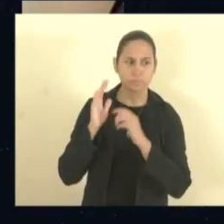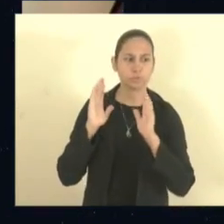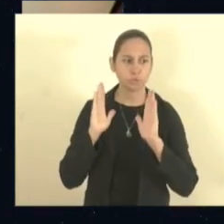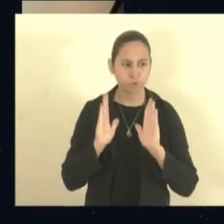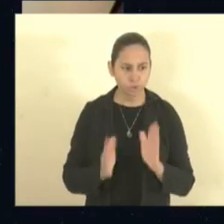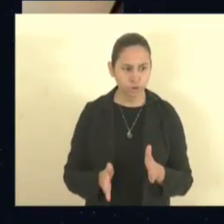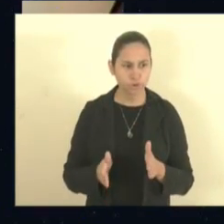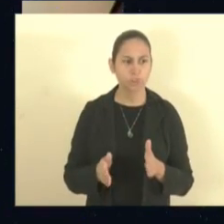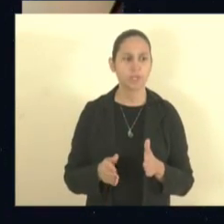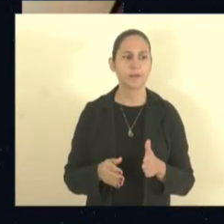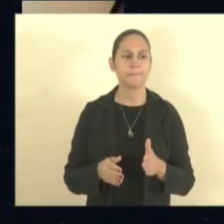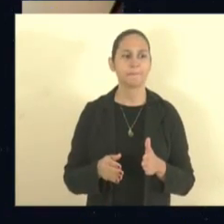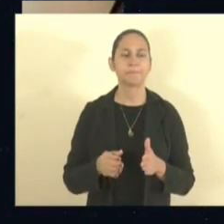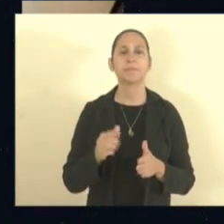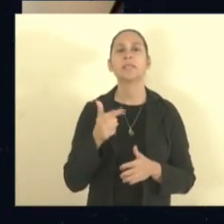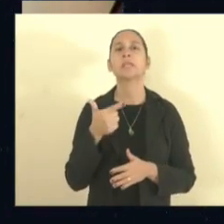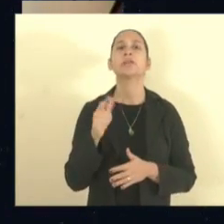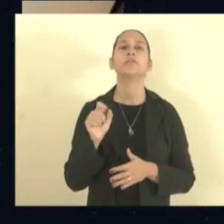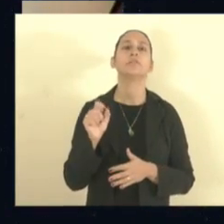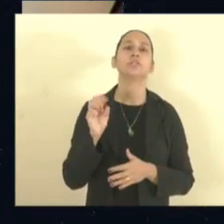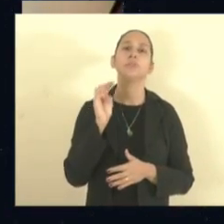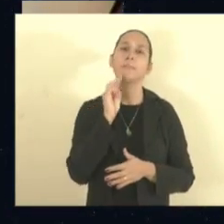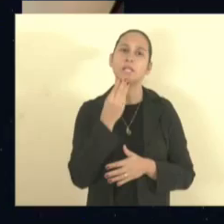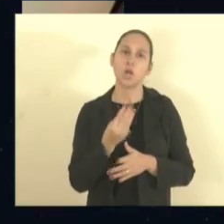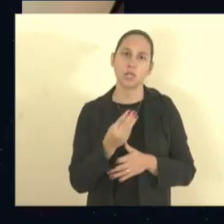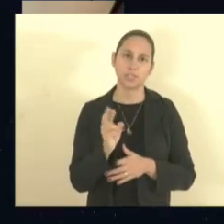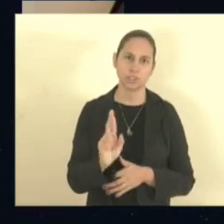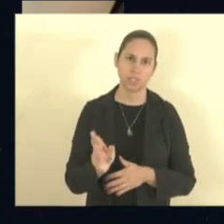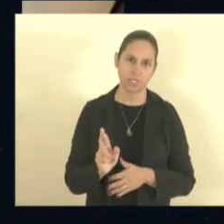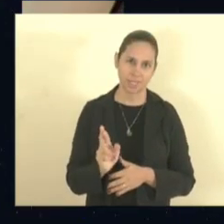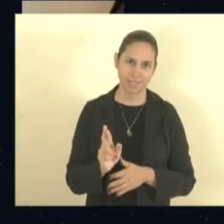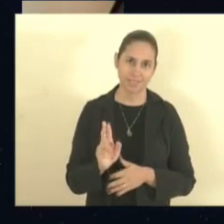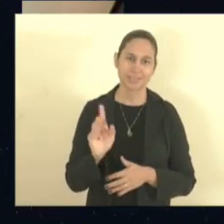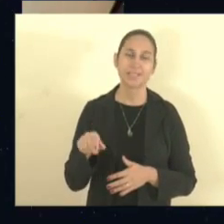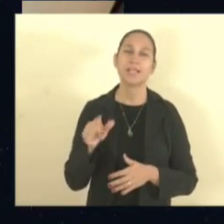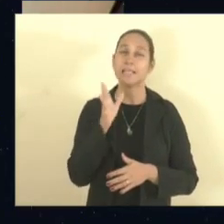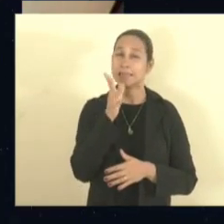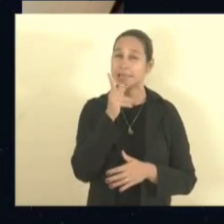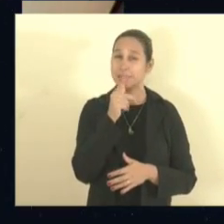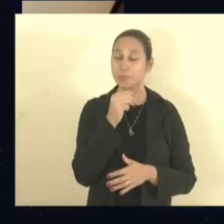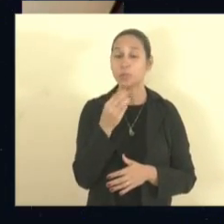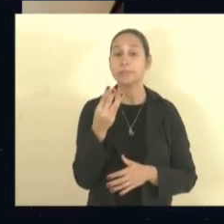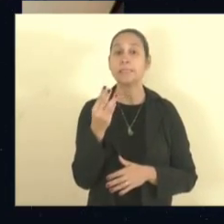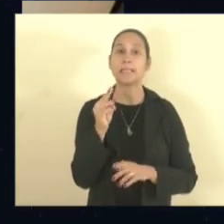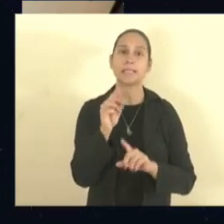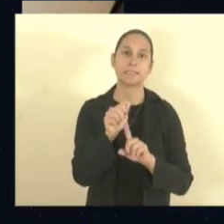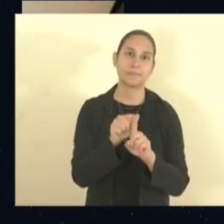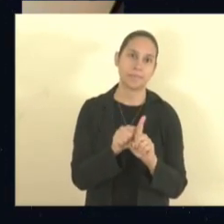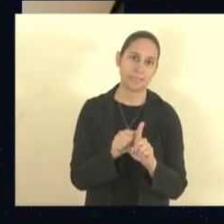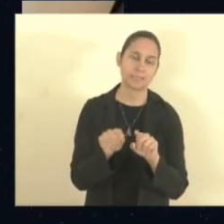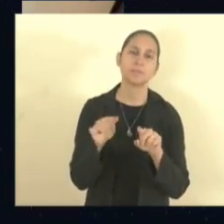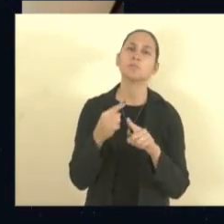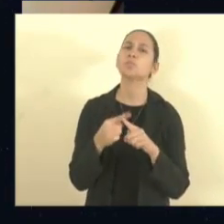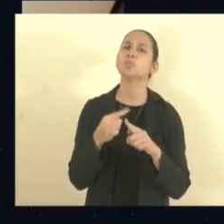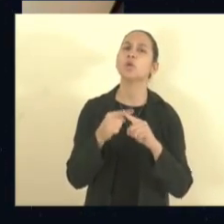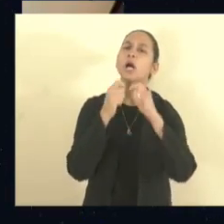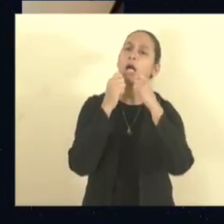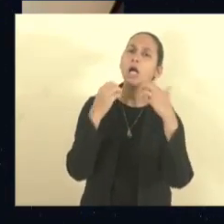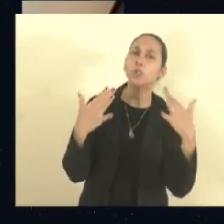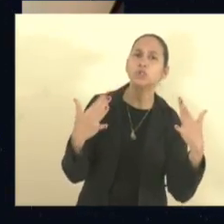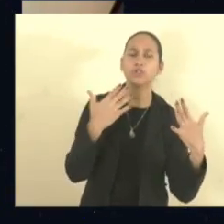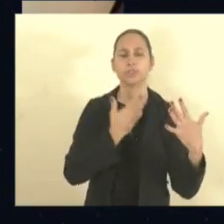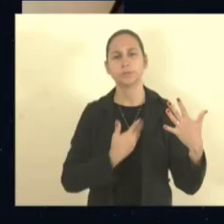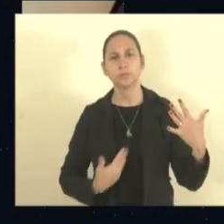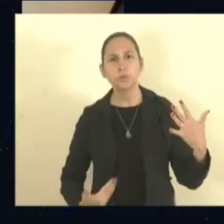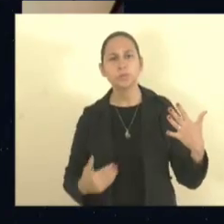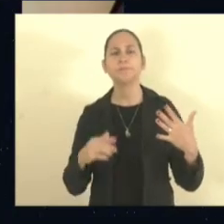é significativo perante isso, de R$20 milhões. Nós levamos 3 meses porque teve audiência pública. Nós fomos